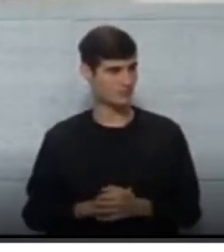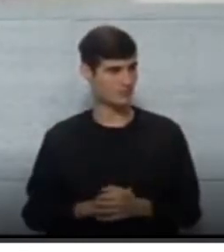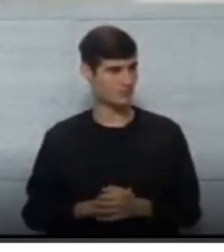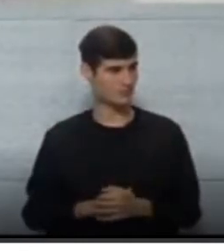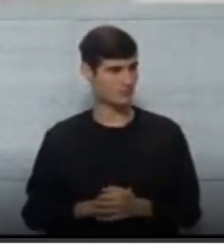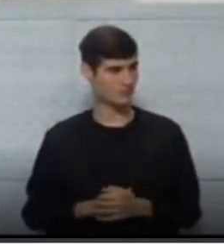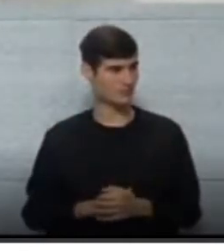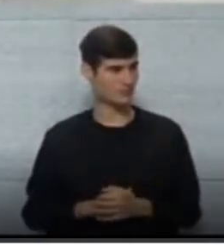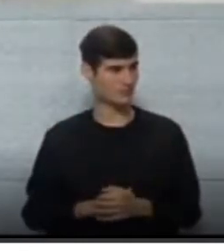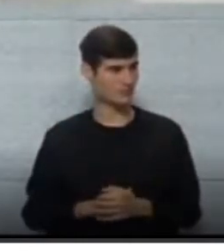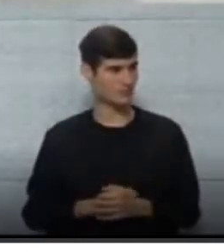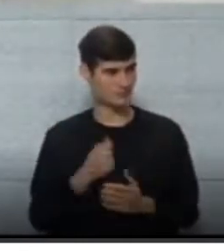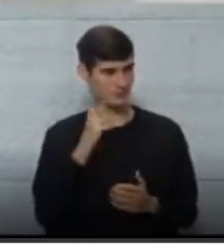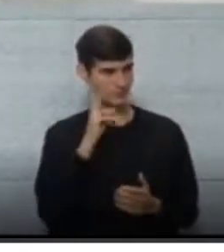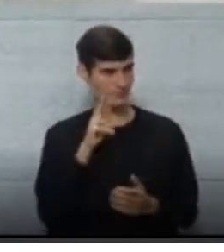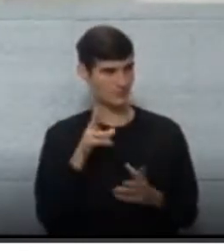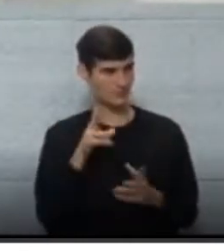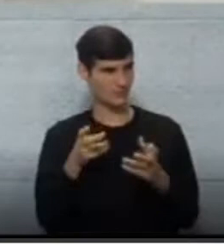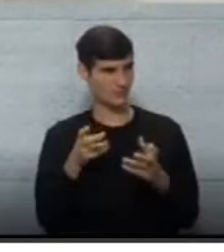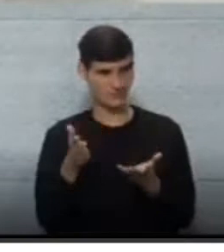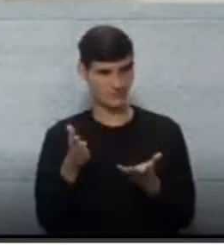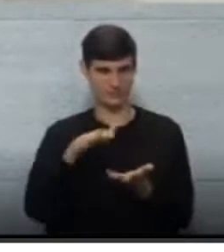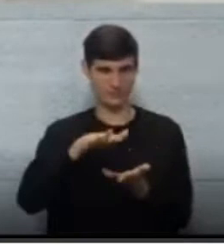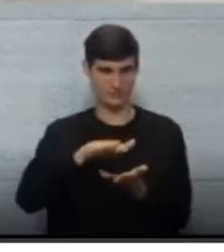Tem que passar na chama.